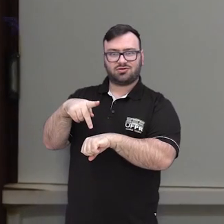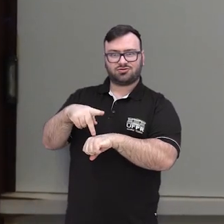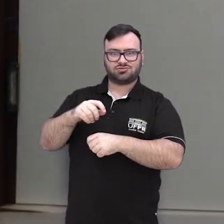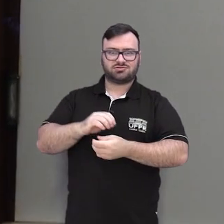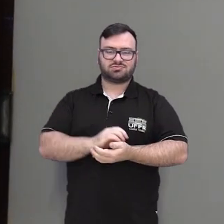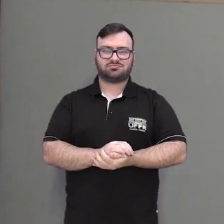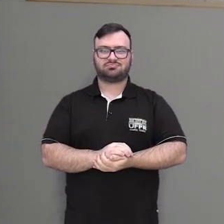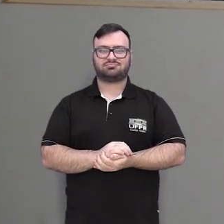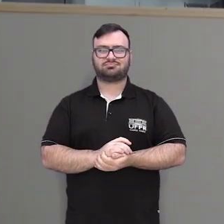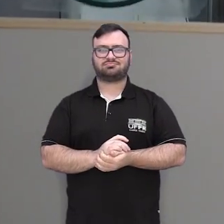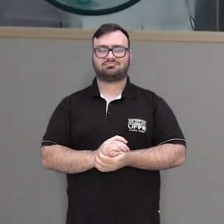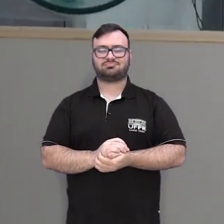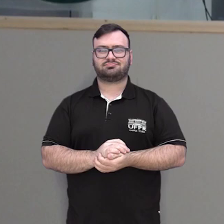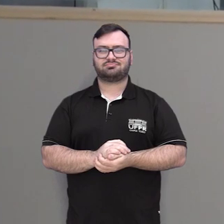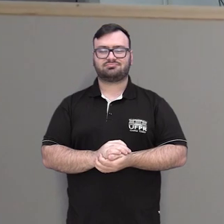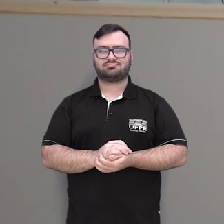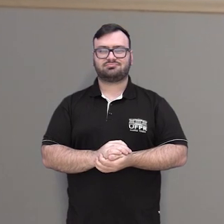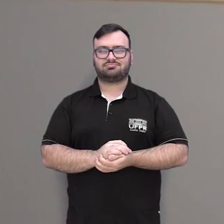né?